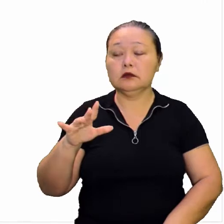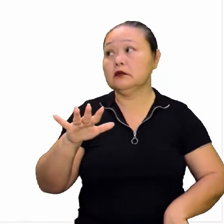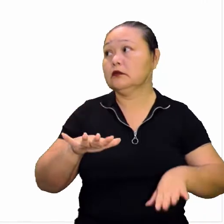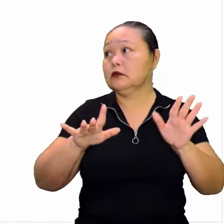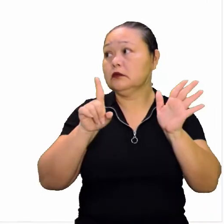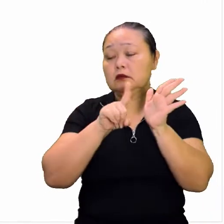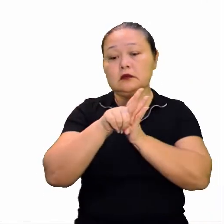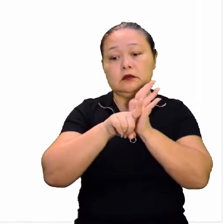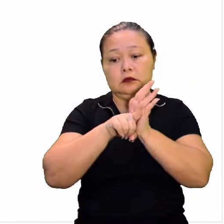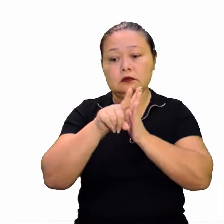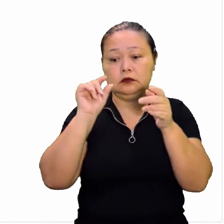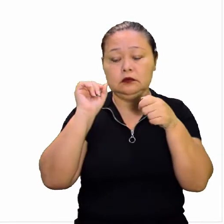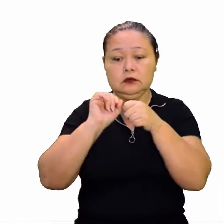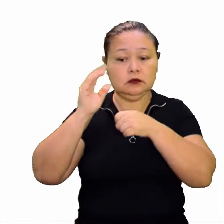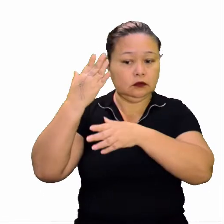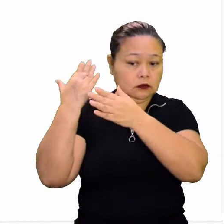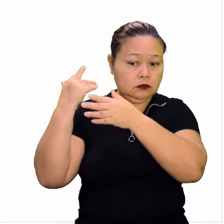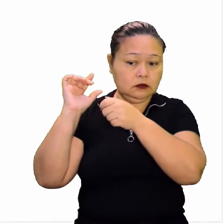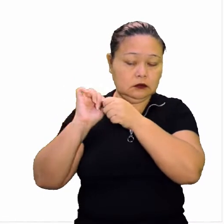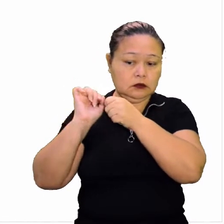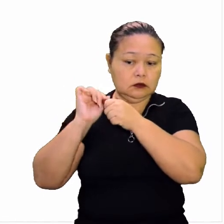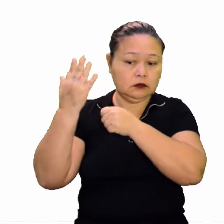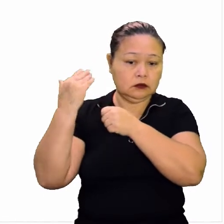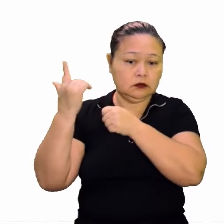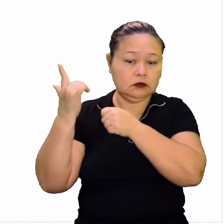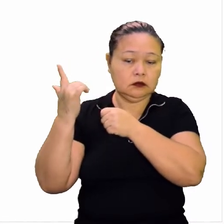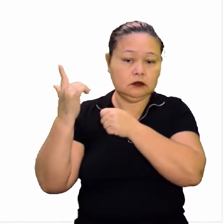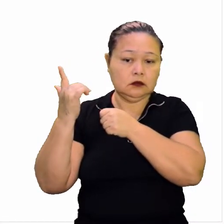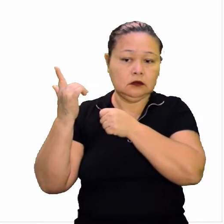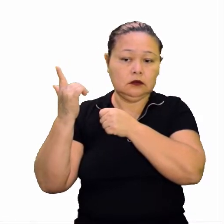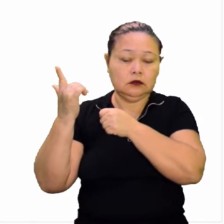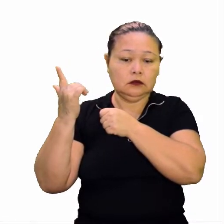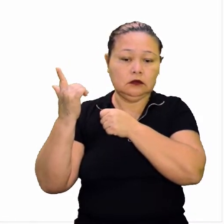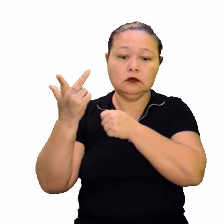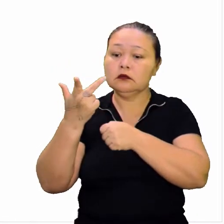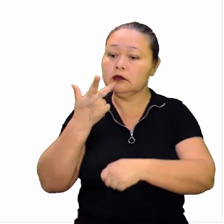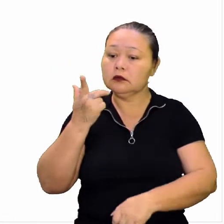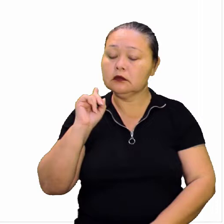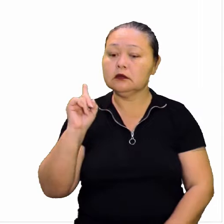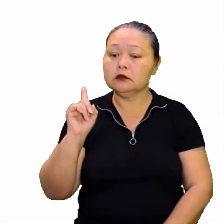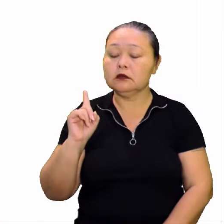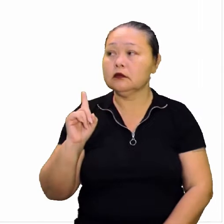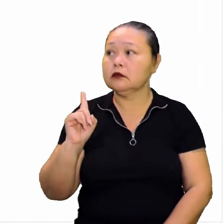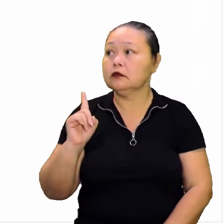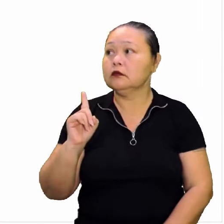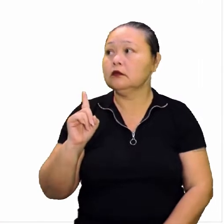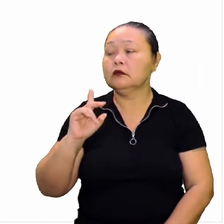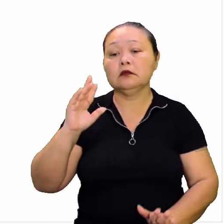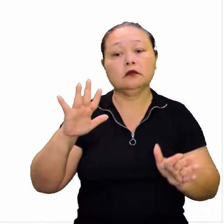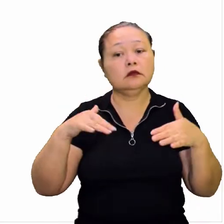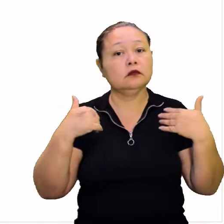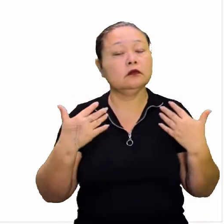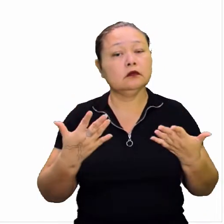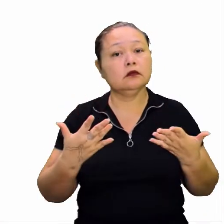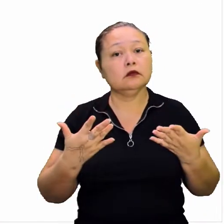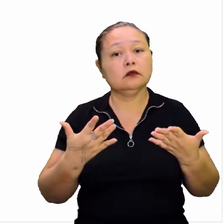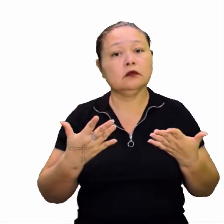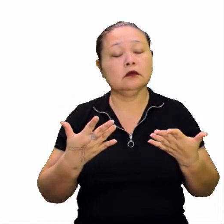uma pesquisa que eu tinha feito no passado, que eu fiz no passado, falava o seguinte, que quando